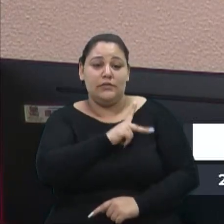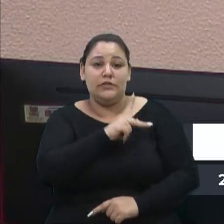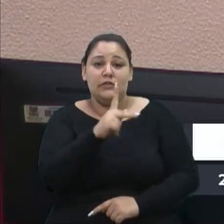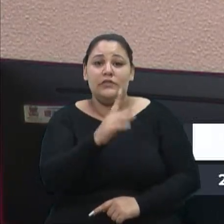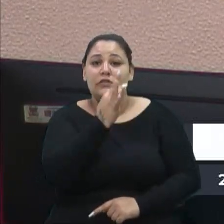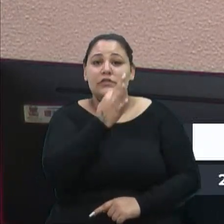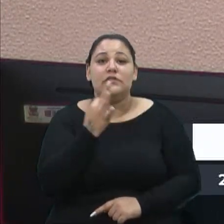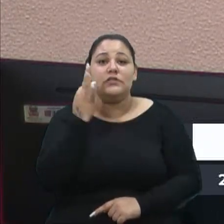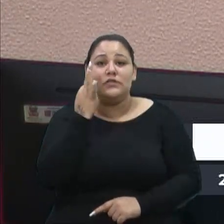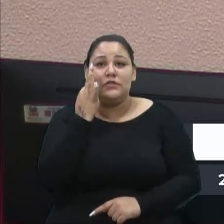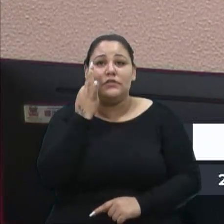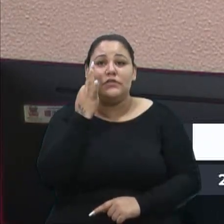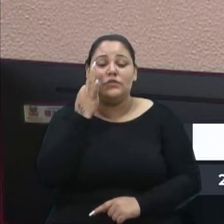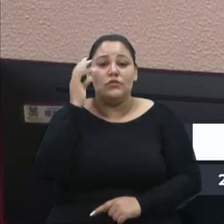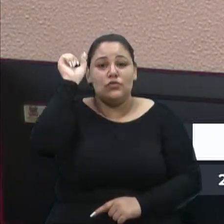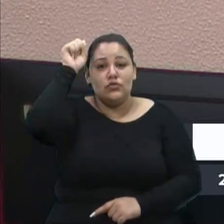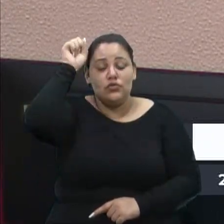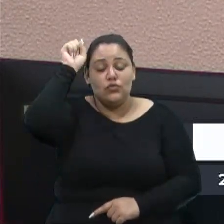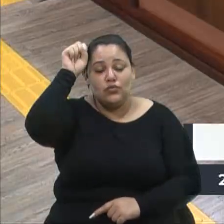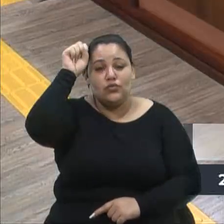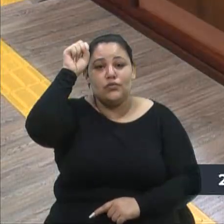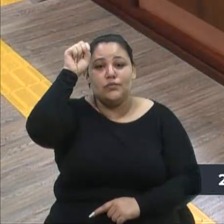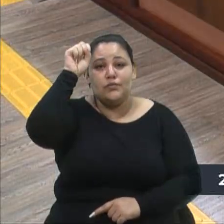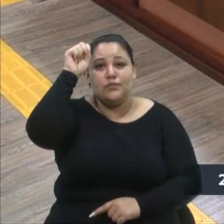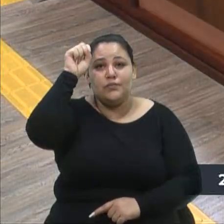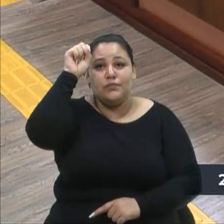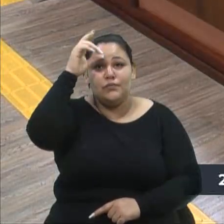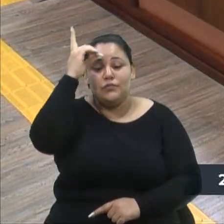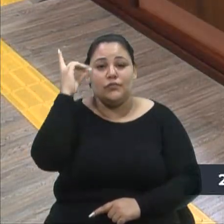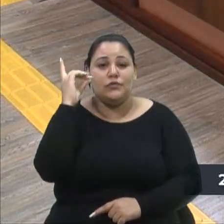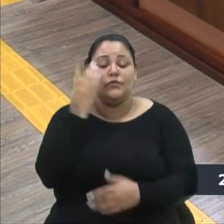Tatiane, D'Ambros, Xuxa, o ex. Um grande abraço a todos.